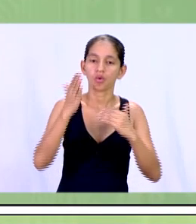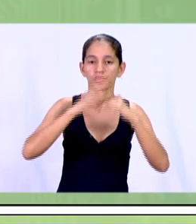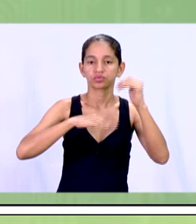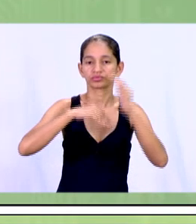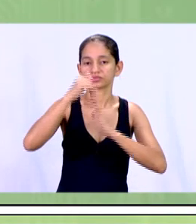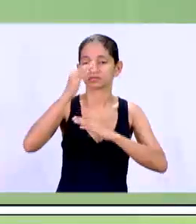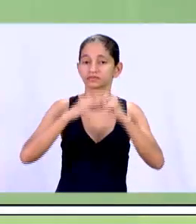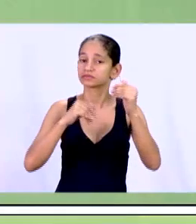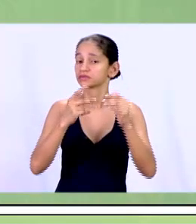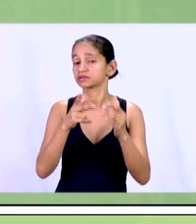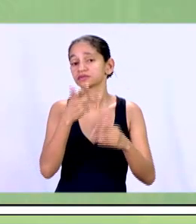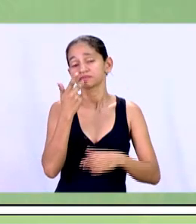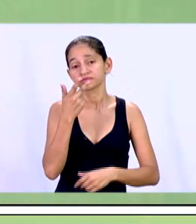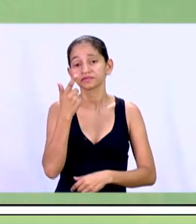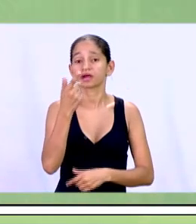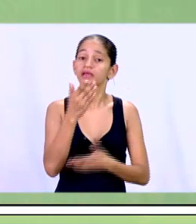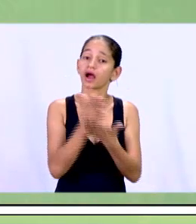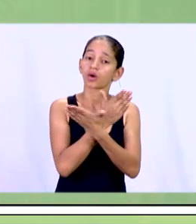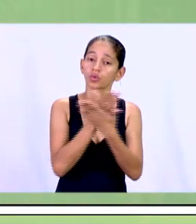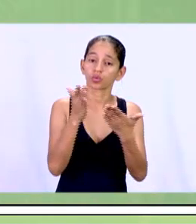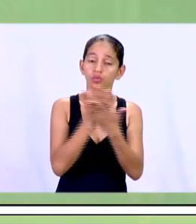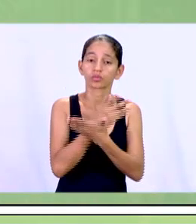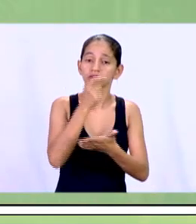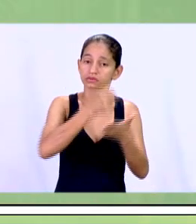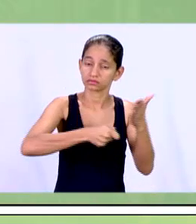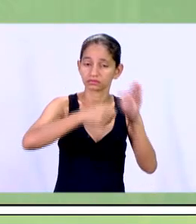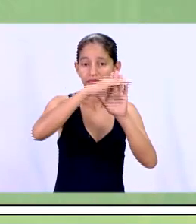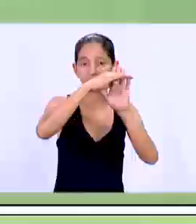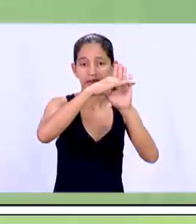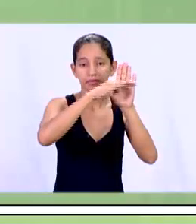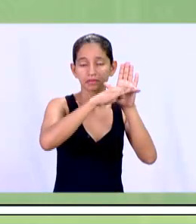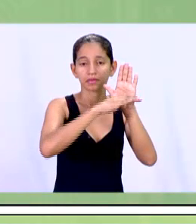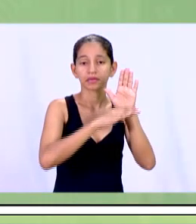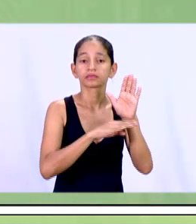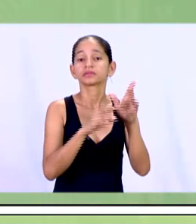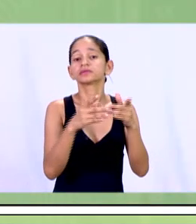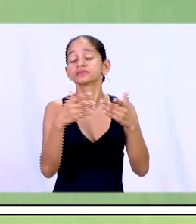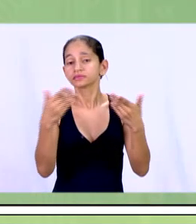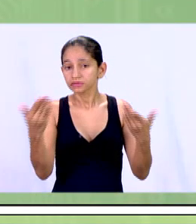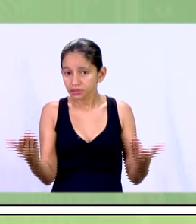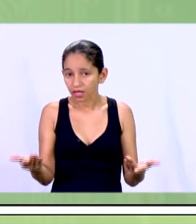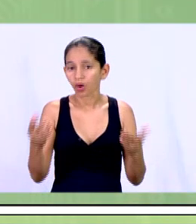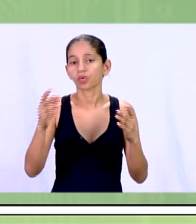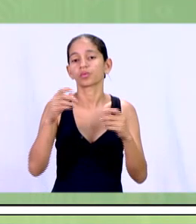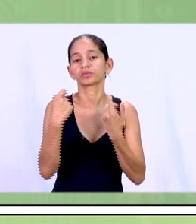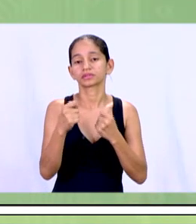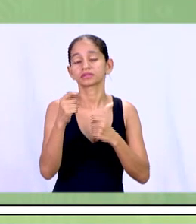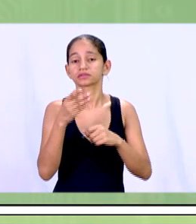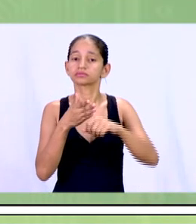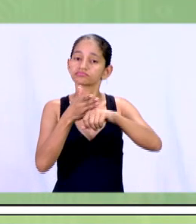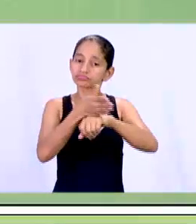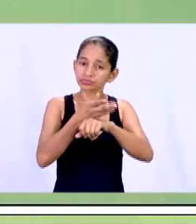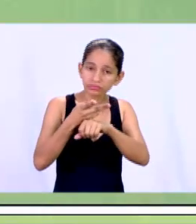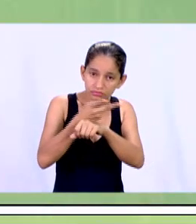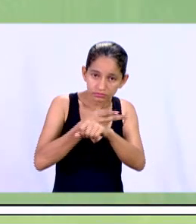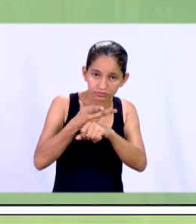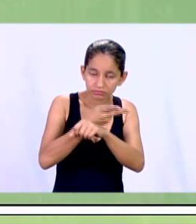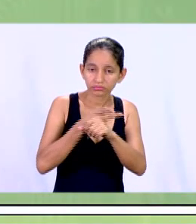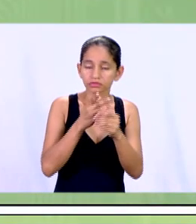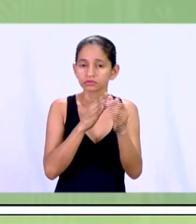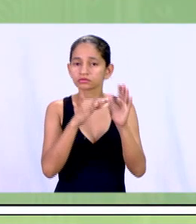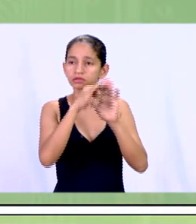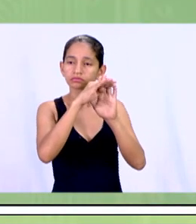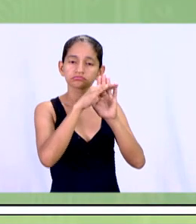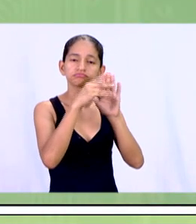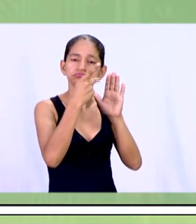que se expressará em obrigações profissionais, né? Ou seja, o que um profissional deve fazer, e olha